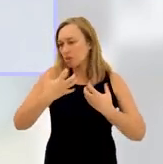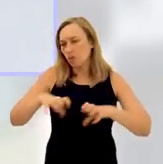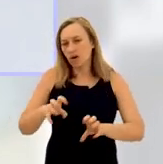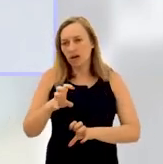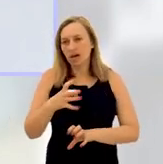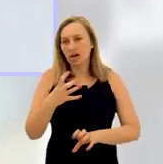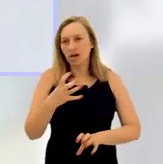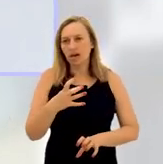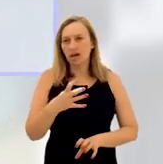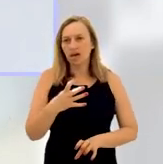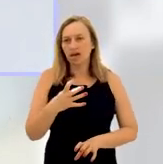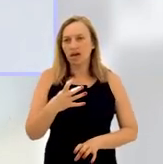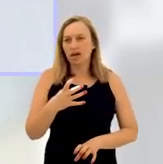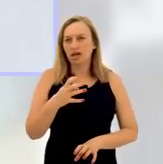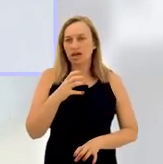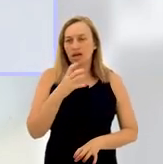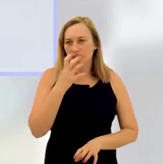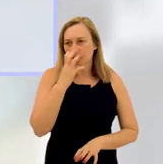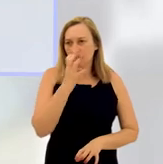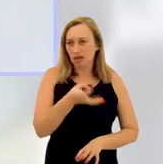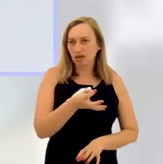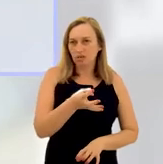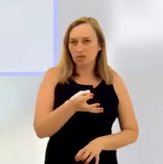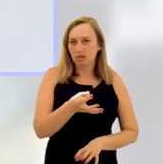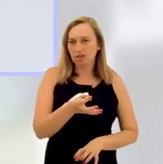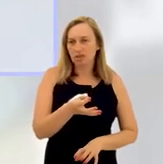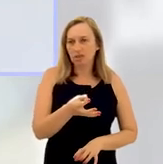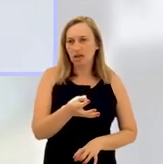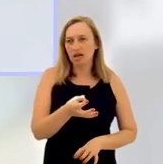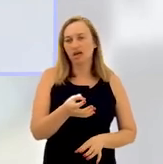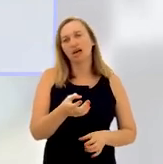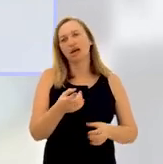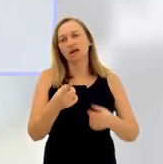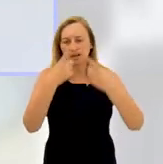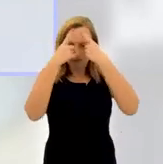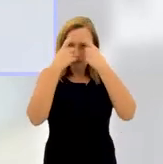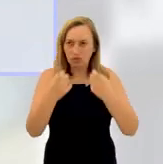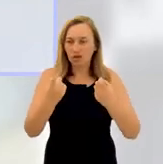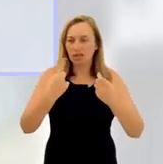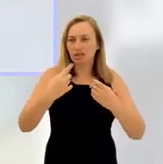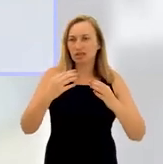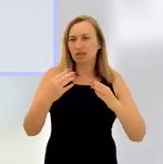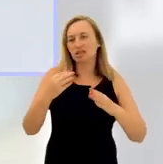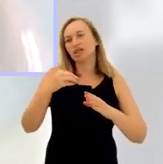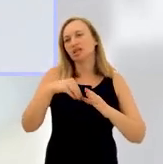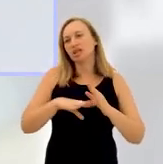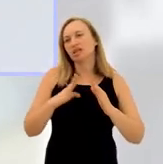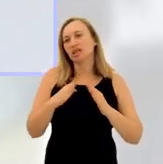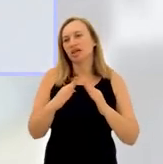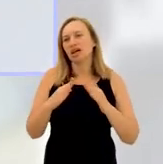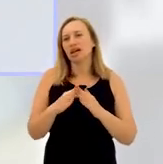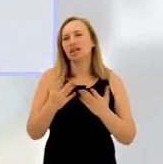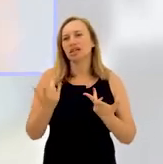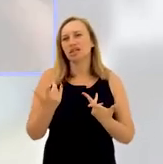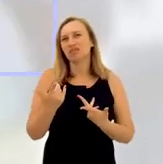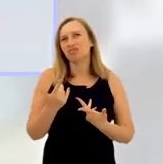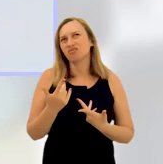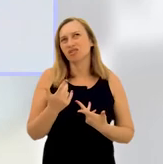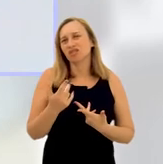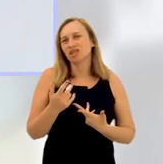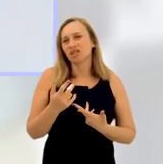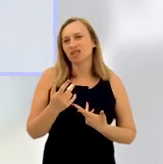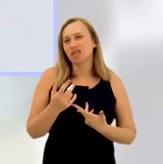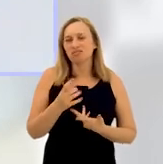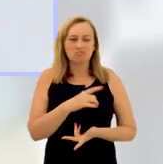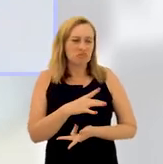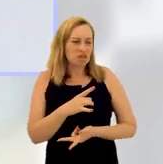mulheres não querem fazer uma denúncia relativa à violência doméstica por esse receio de